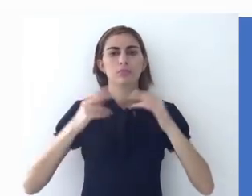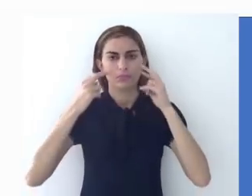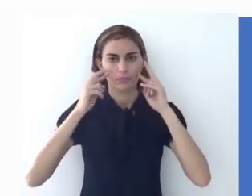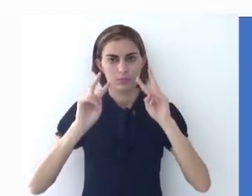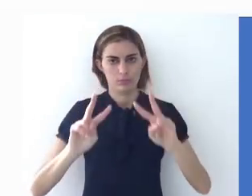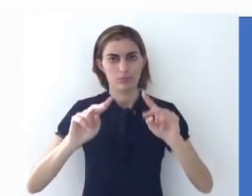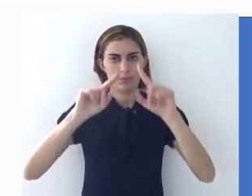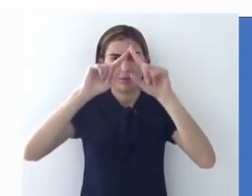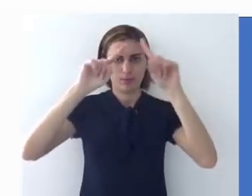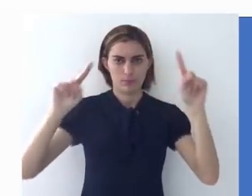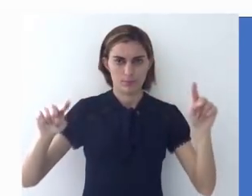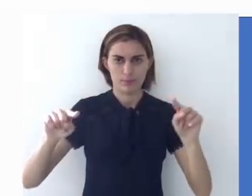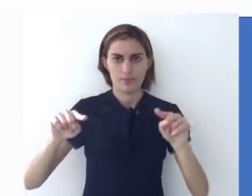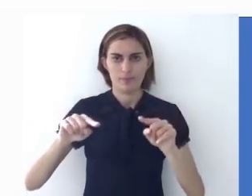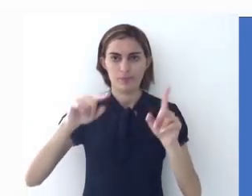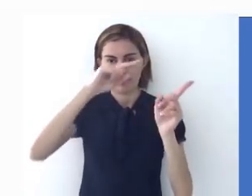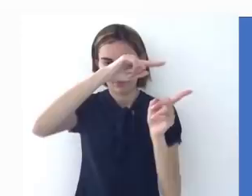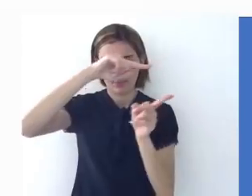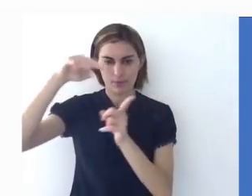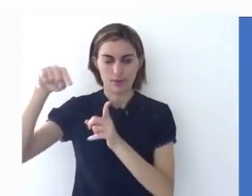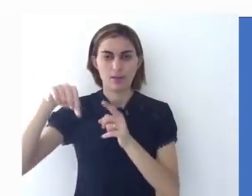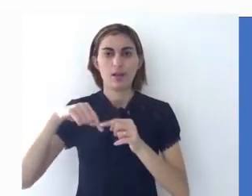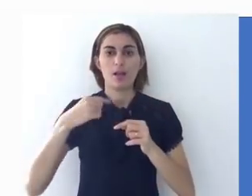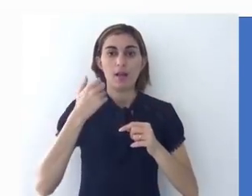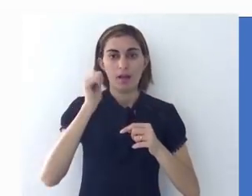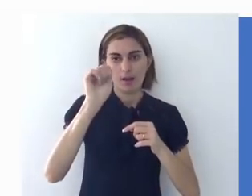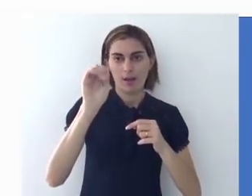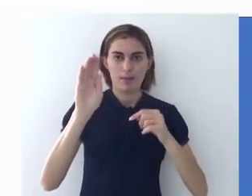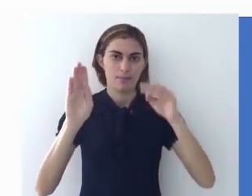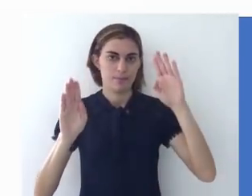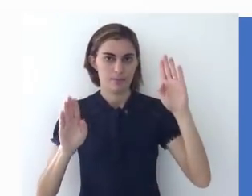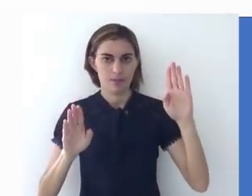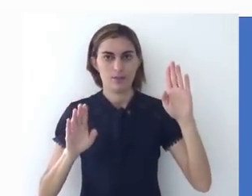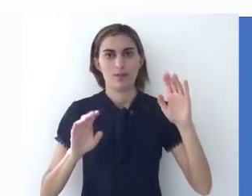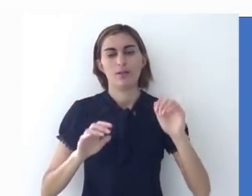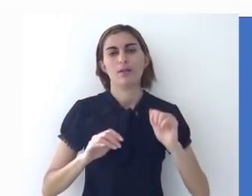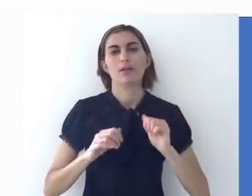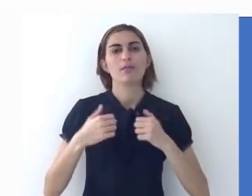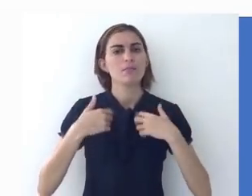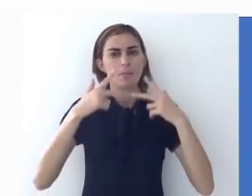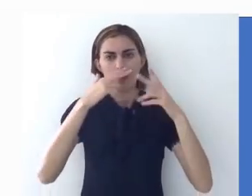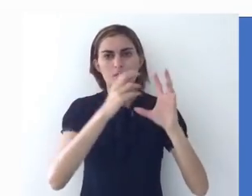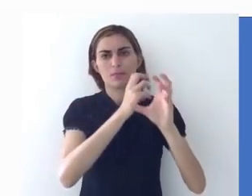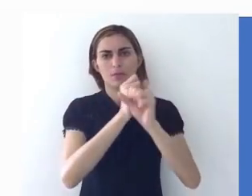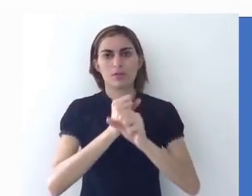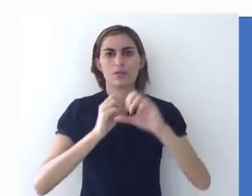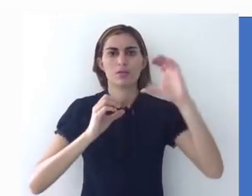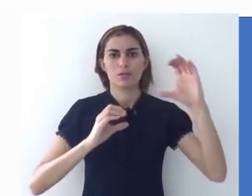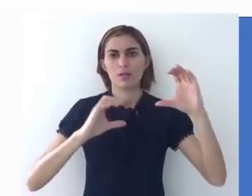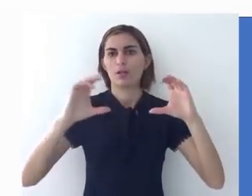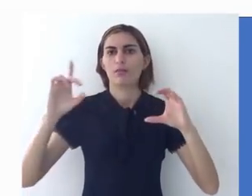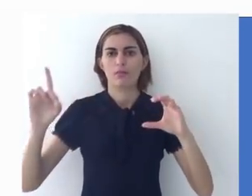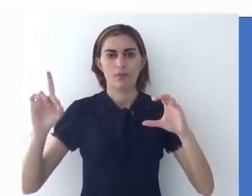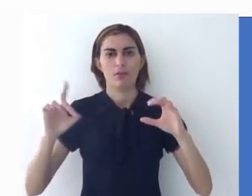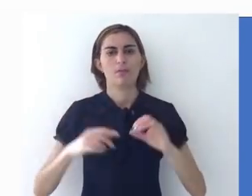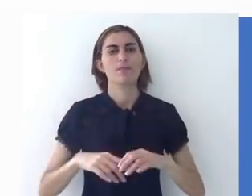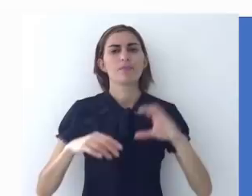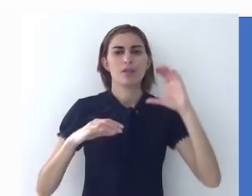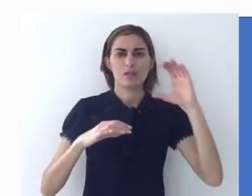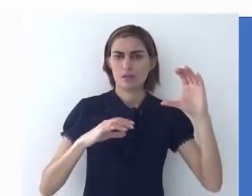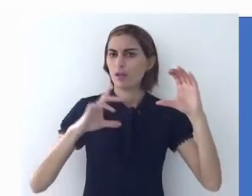A partir disso, então, desse ângulo lá do ângulo, a gente vai concluir que AB possui a mesma medida